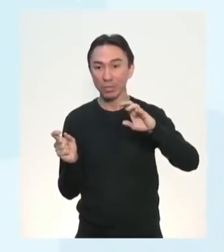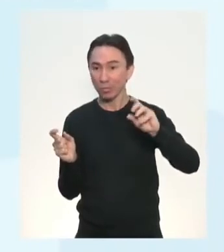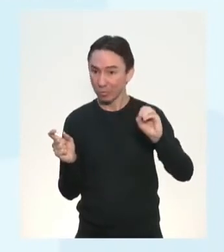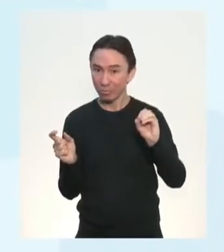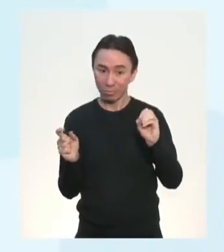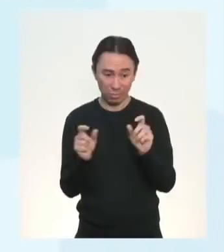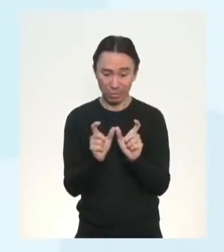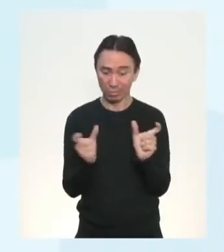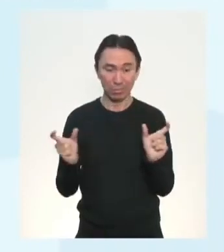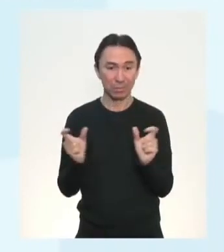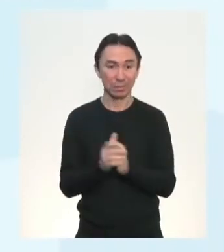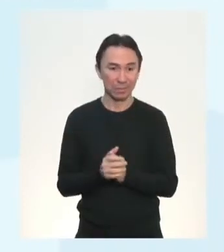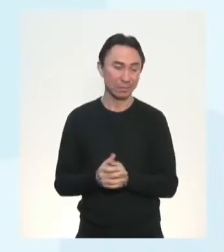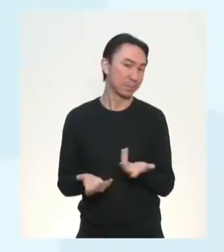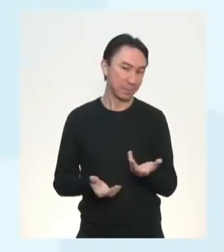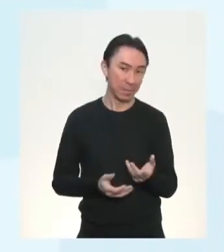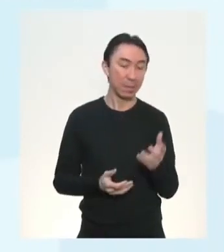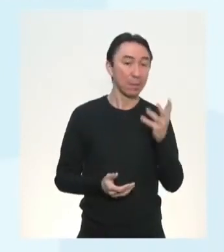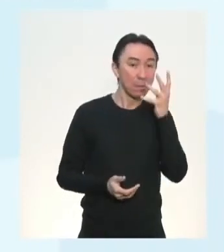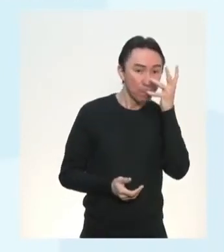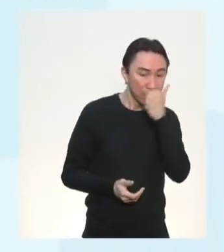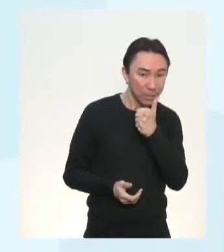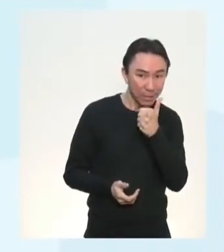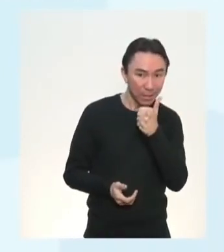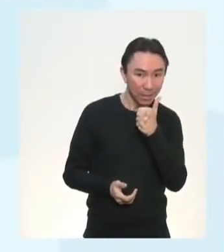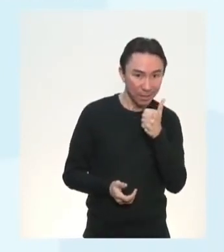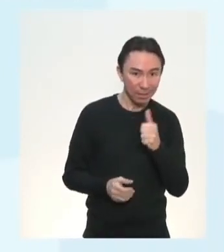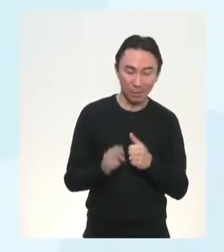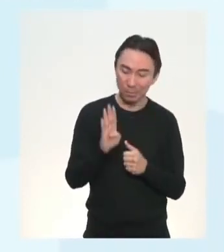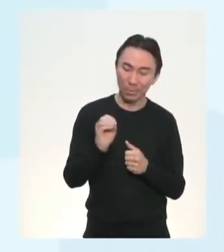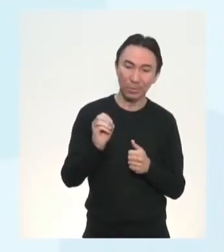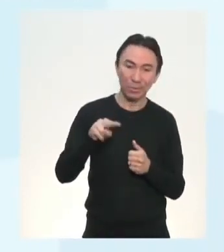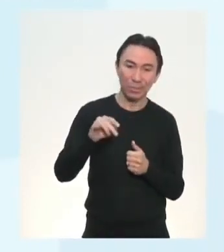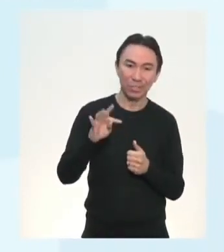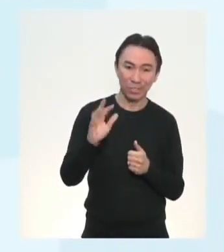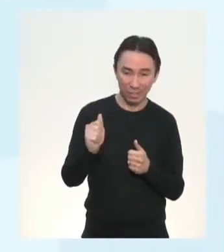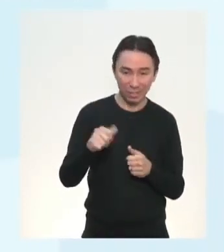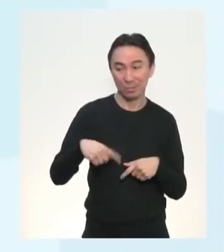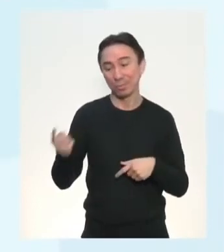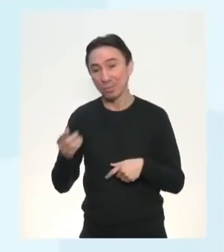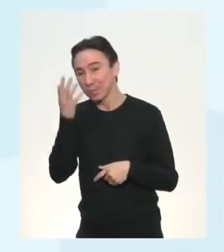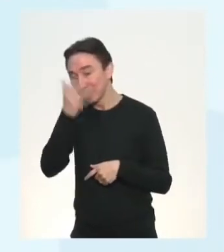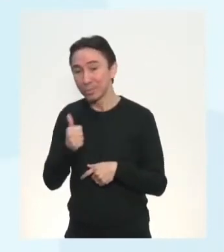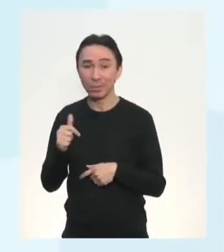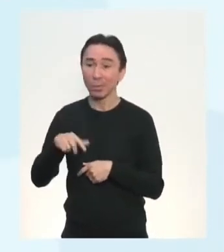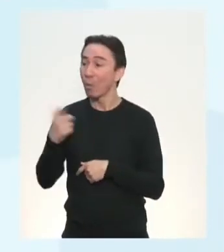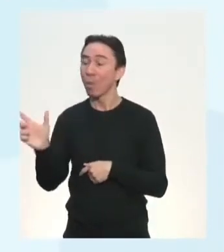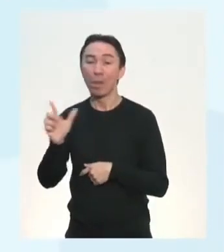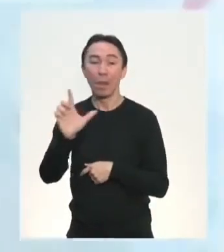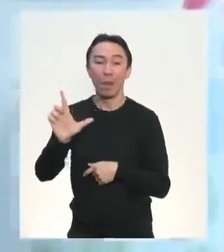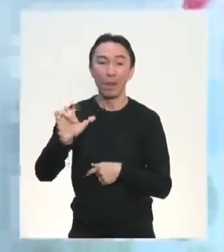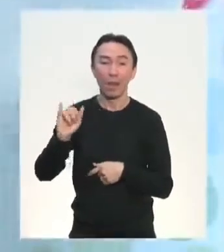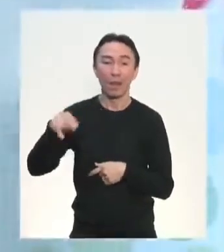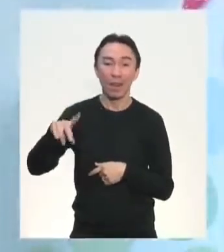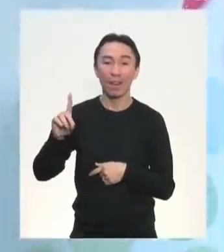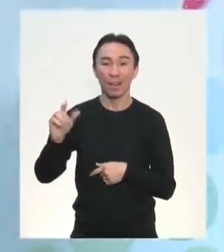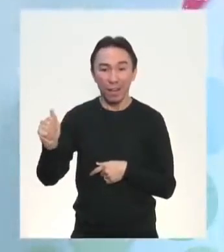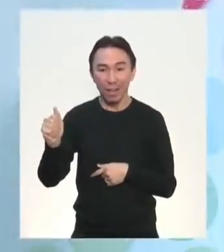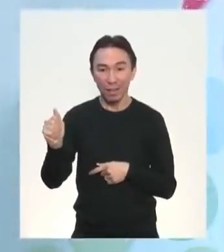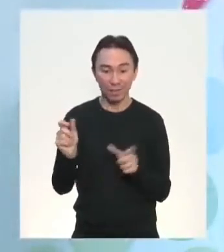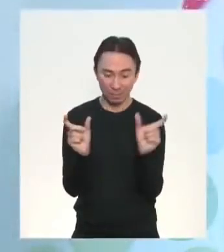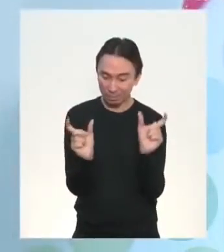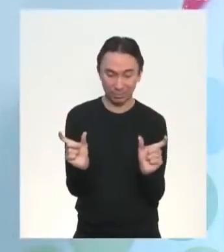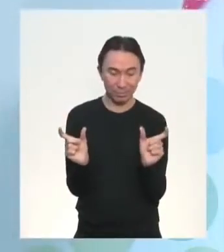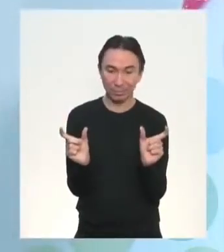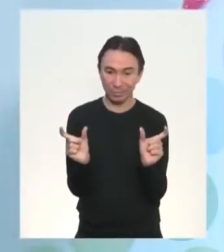falando sobre bonita, mais para frente eu posso utilizar linda, ou uma outra palavra, tá bom? Então, sinônimos